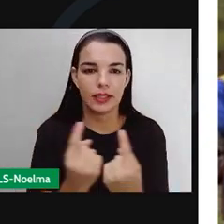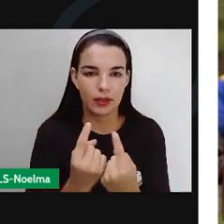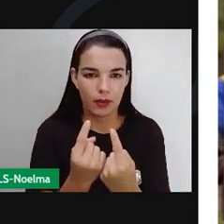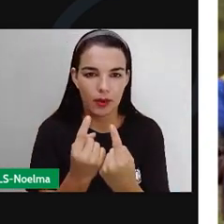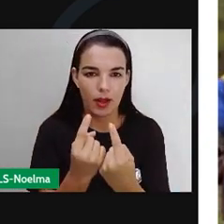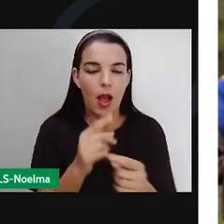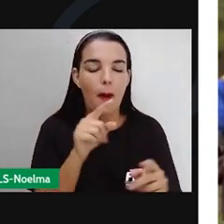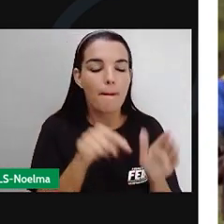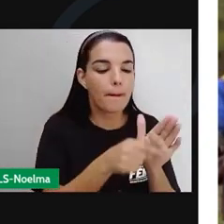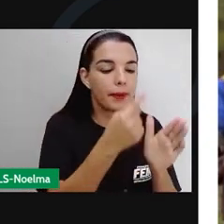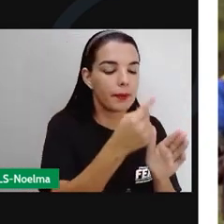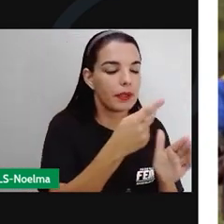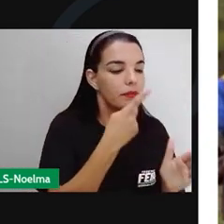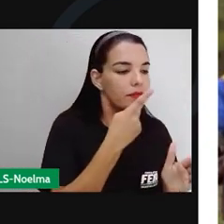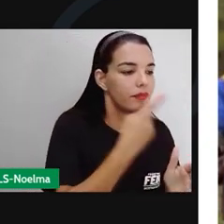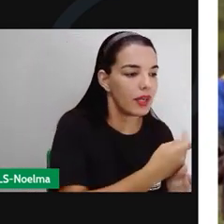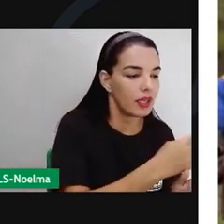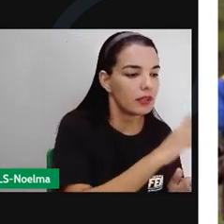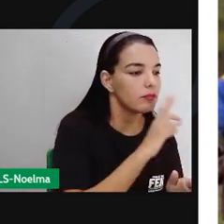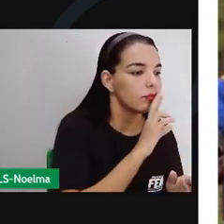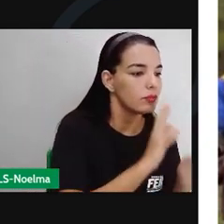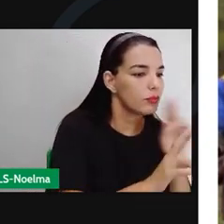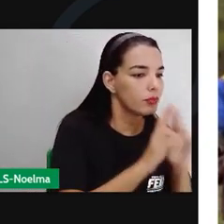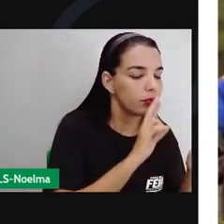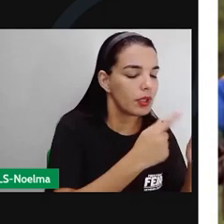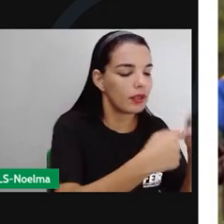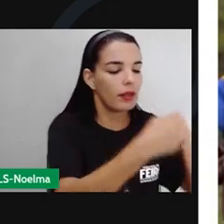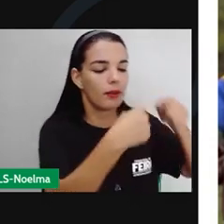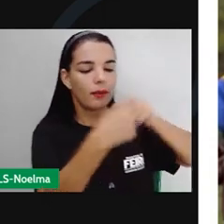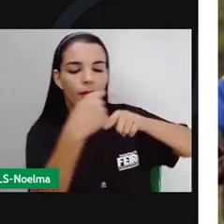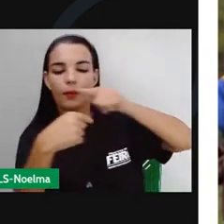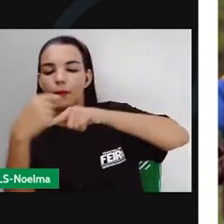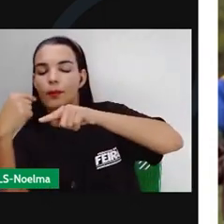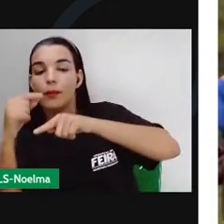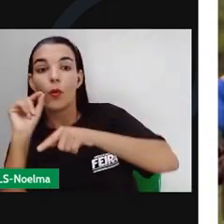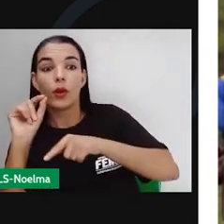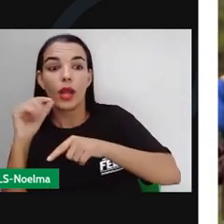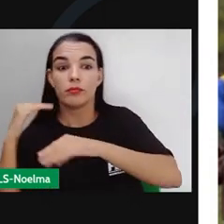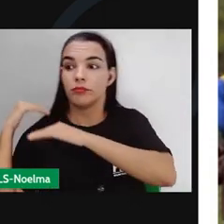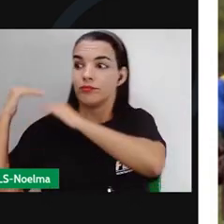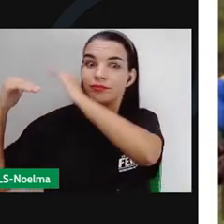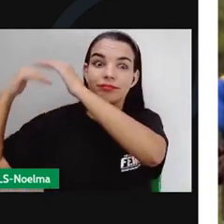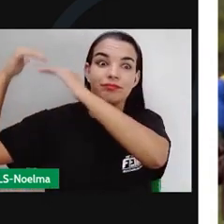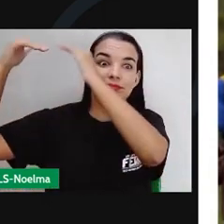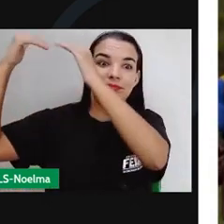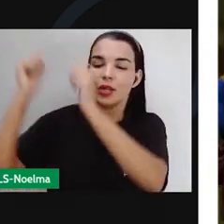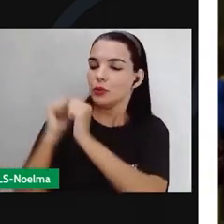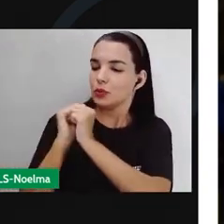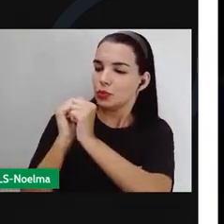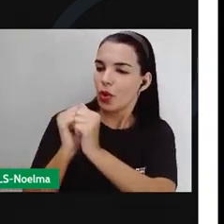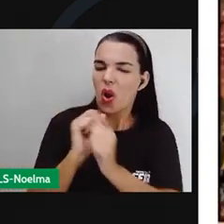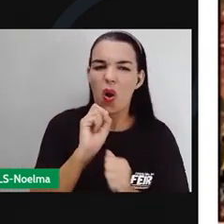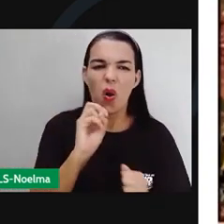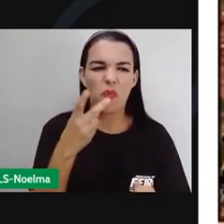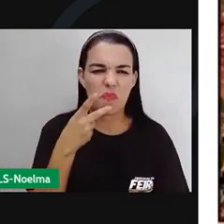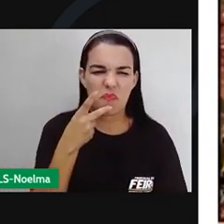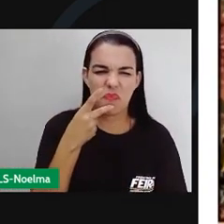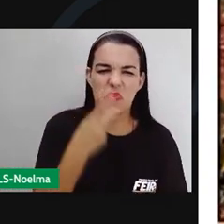respondendo. Esses versos, eles eram sempre enaltecendo os companheiros ou xingando os inimigos.